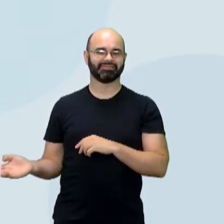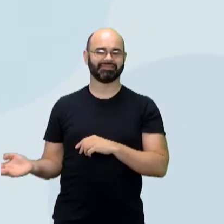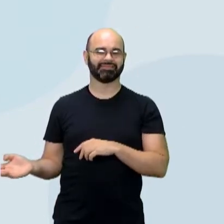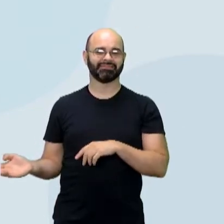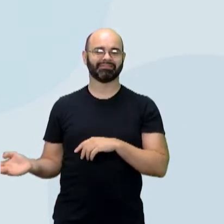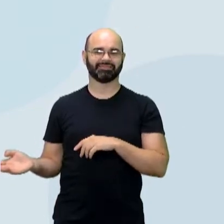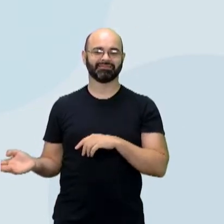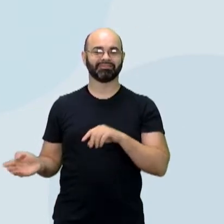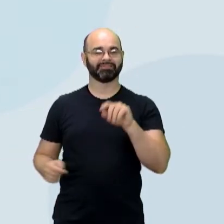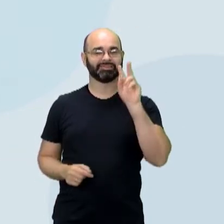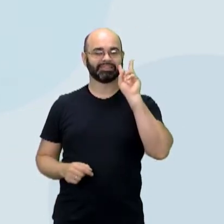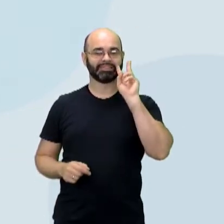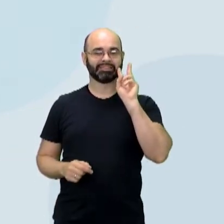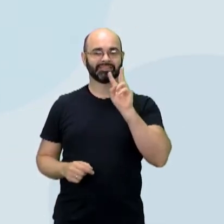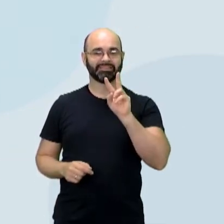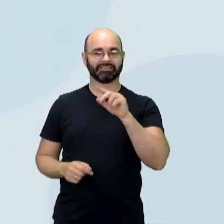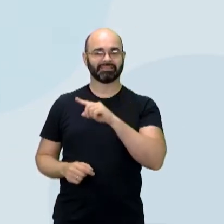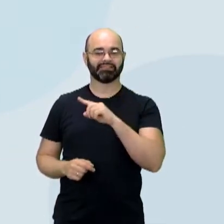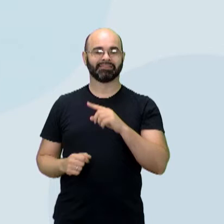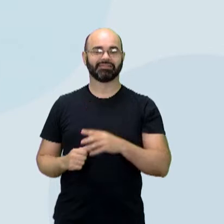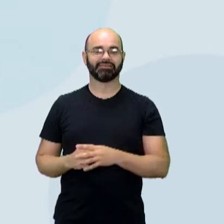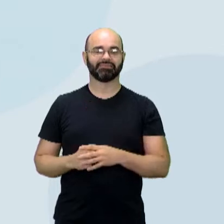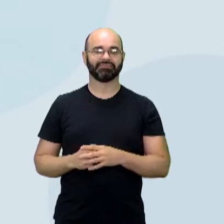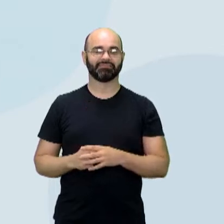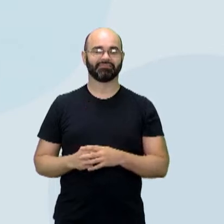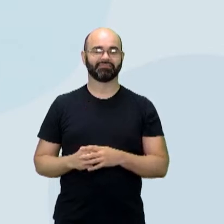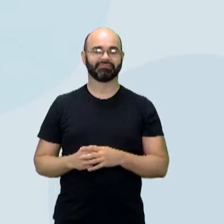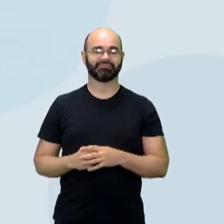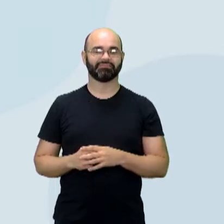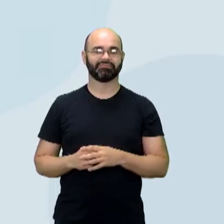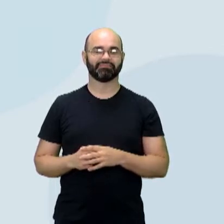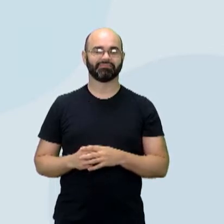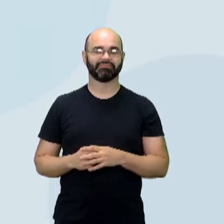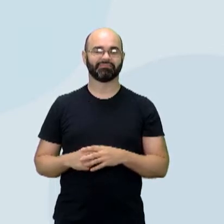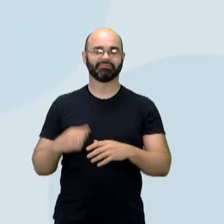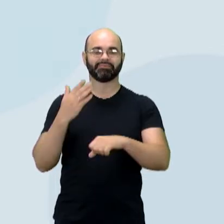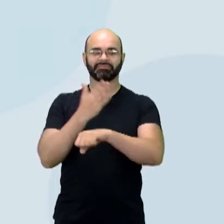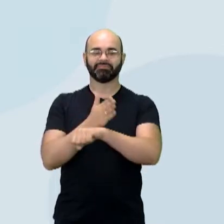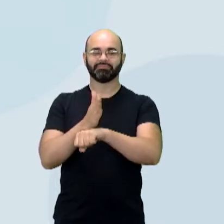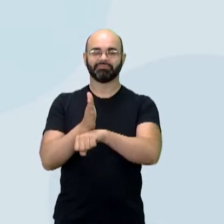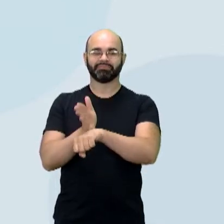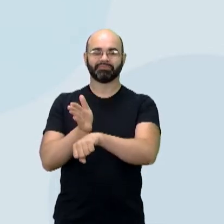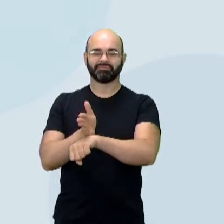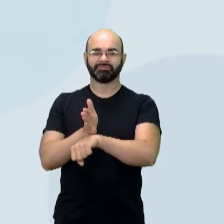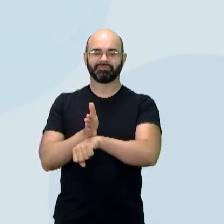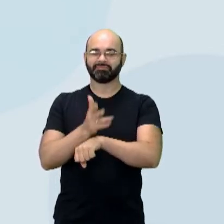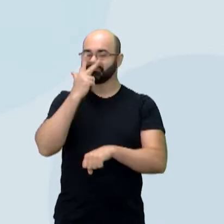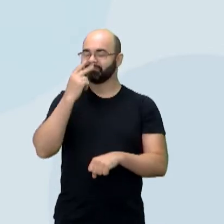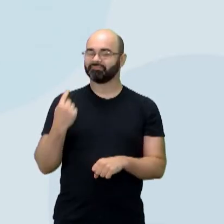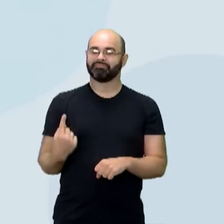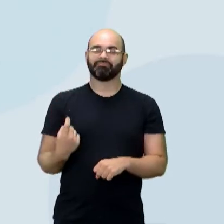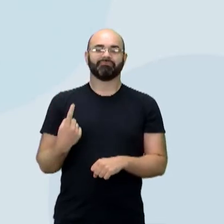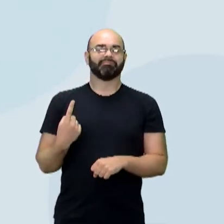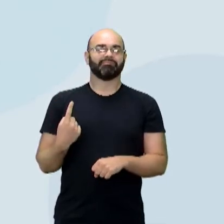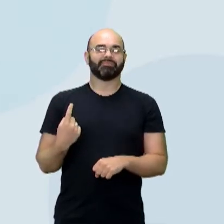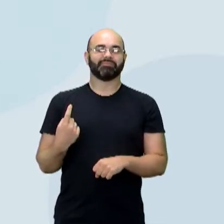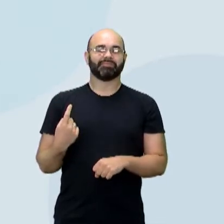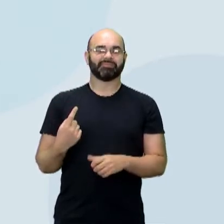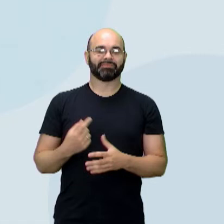olhar aqui e a coisa mais divina que há no mundo é viver cada segundo como